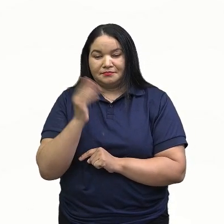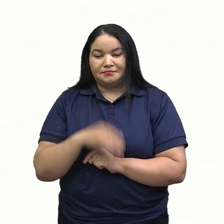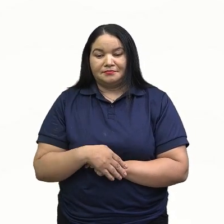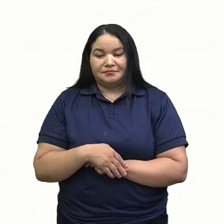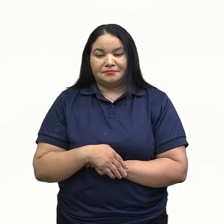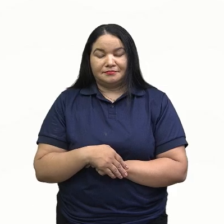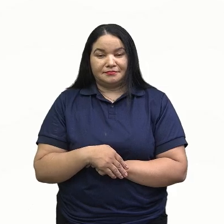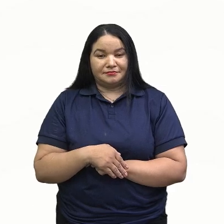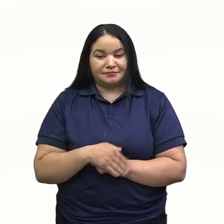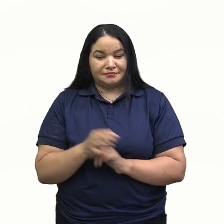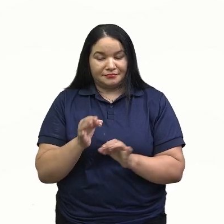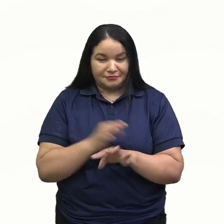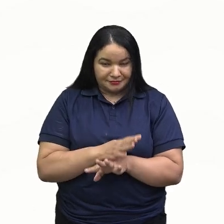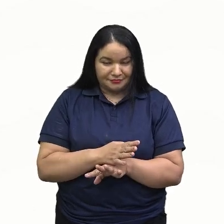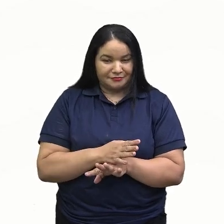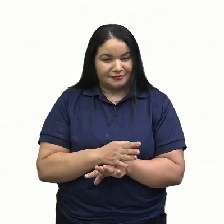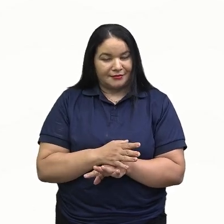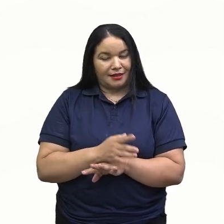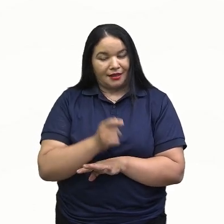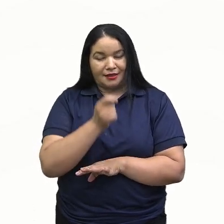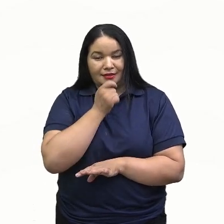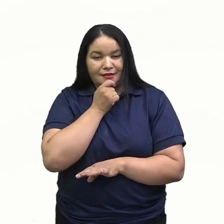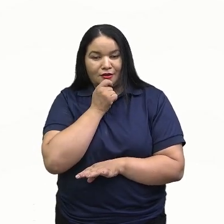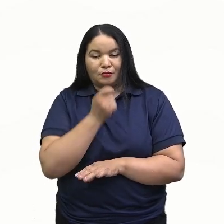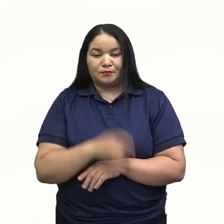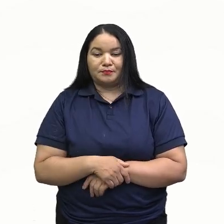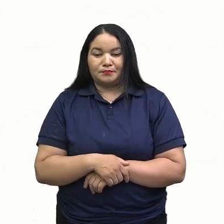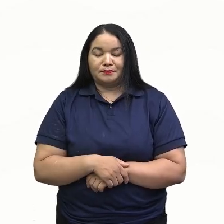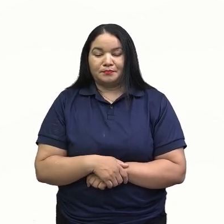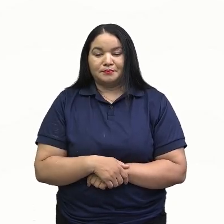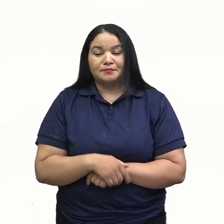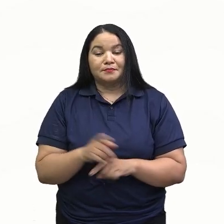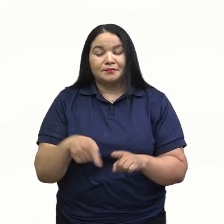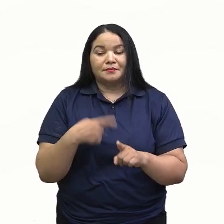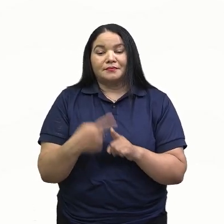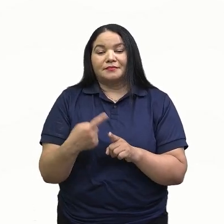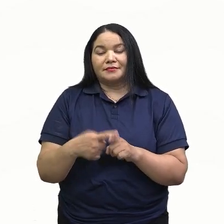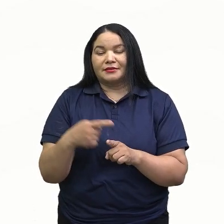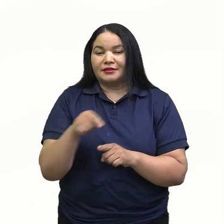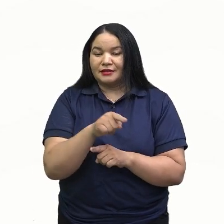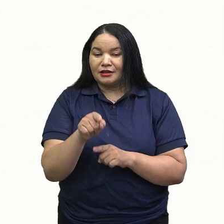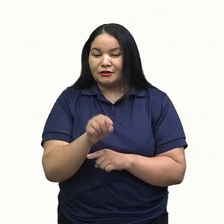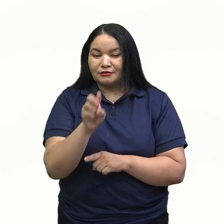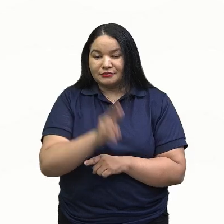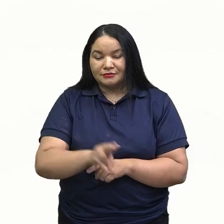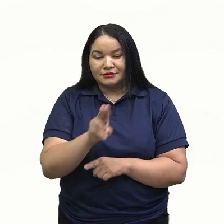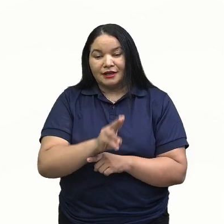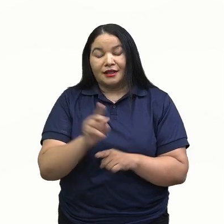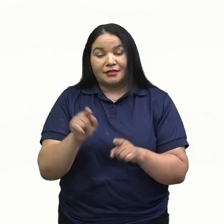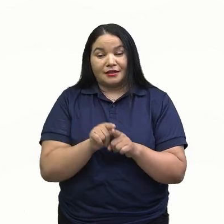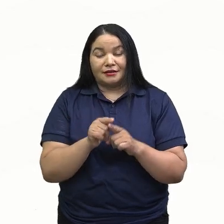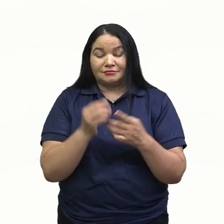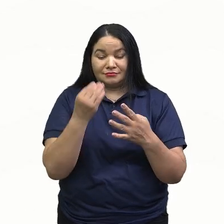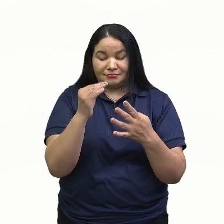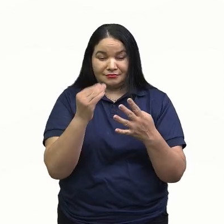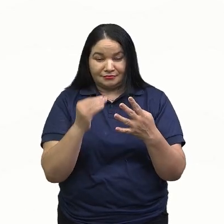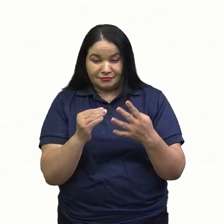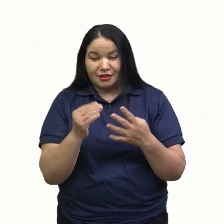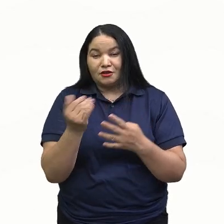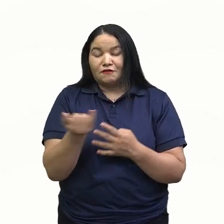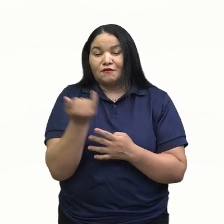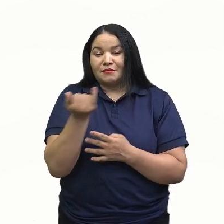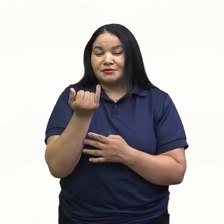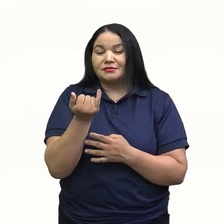Terminei a questão? Claro que não. Por quê? Porque para você utilizar, já coloquei meus dados, aí